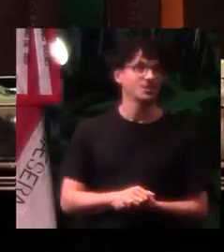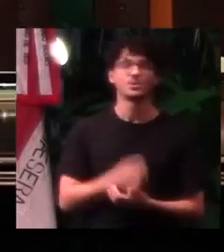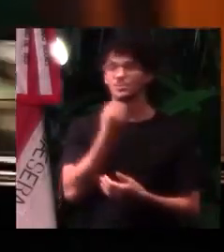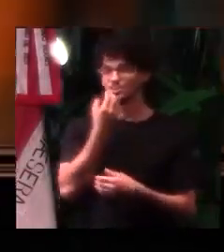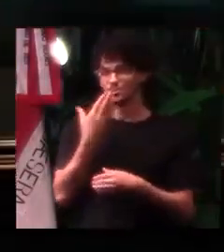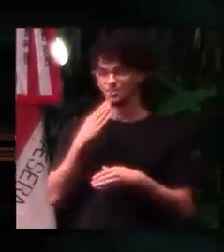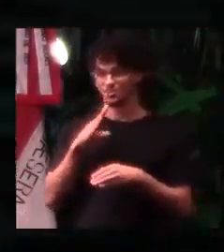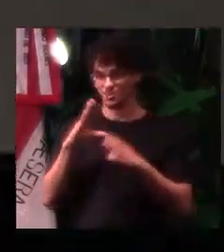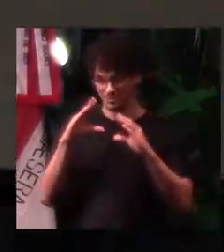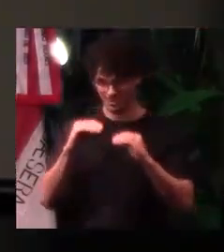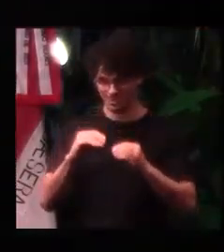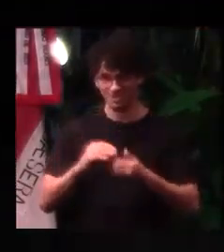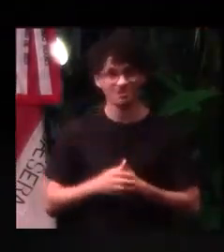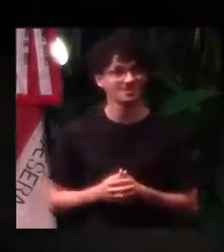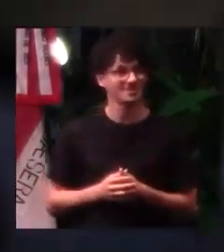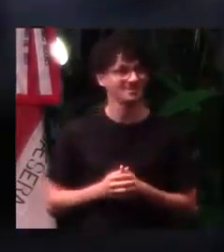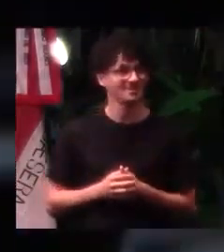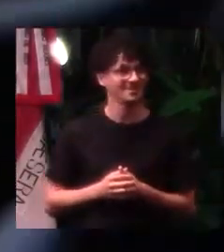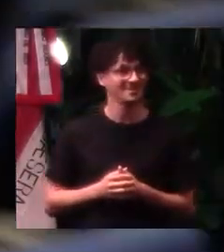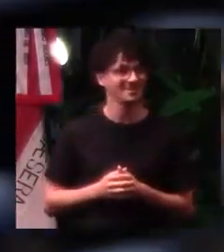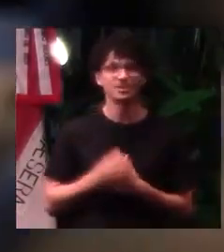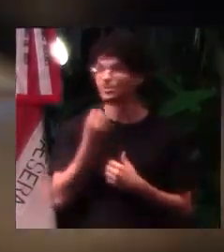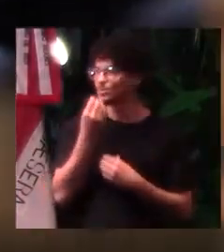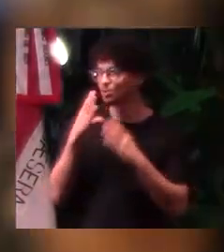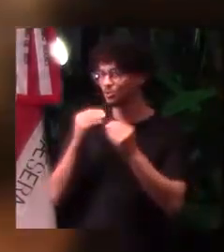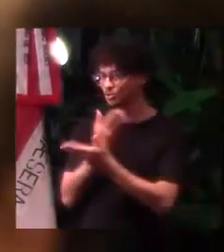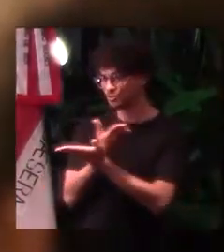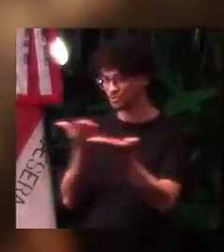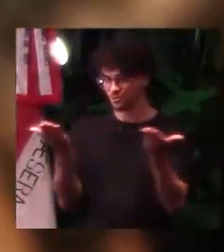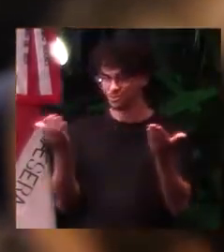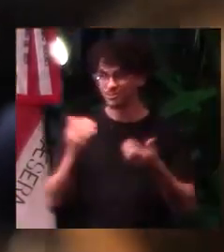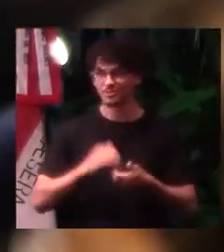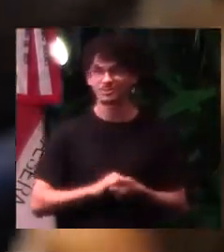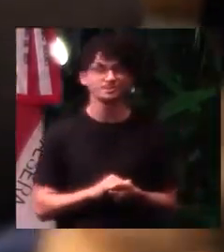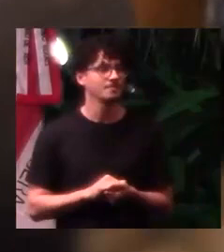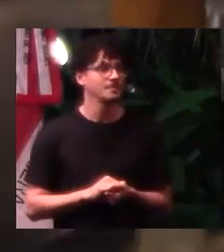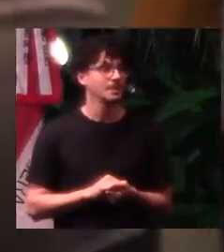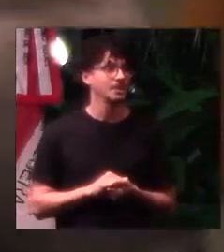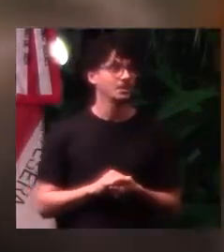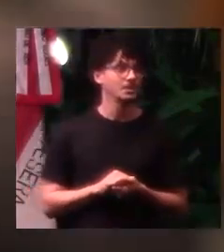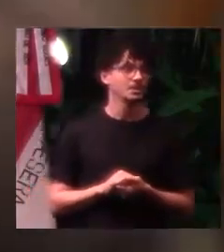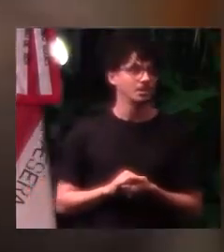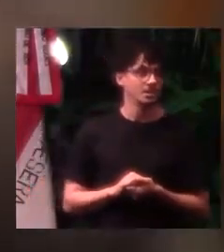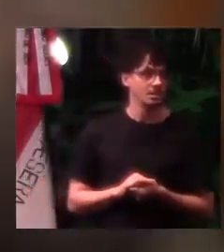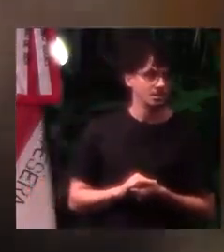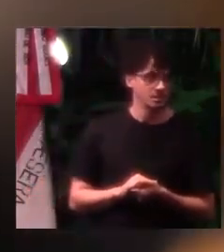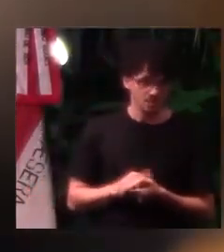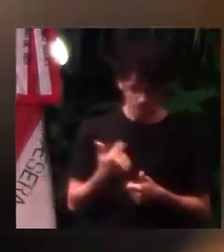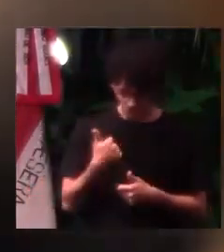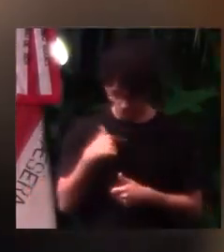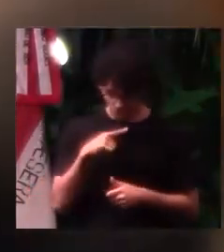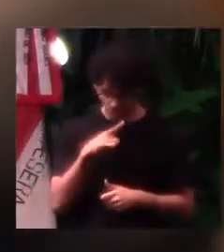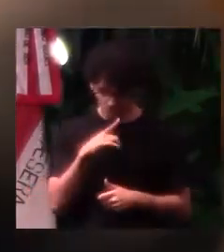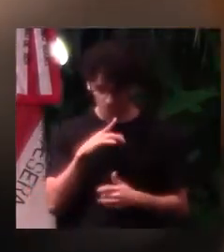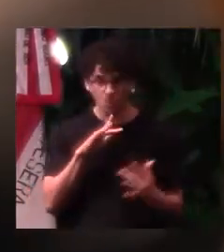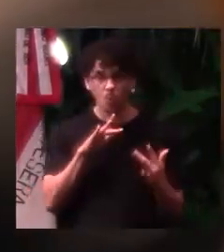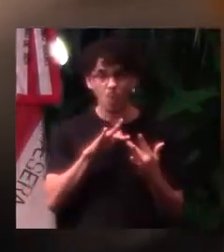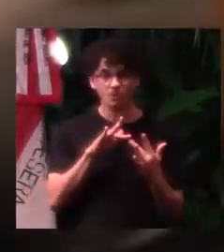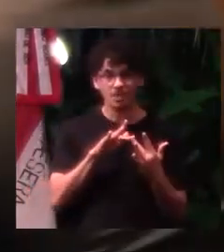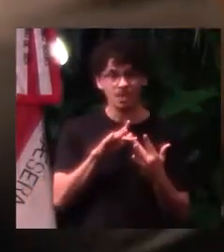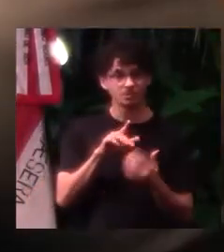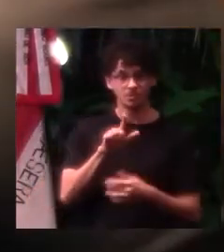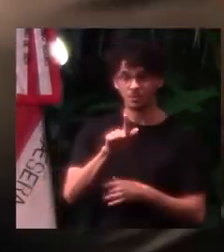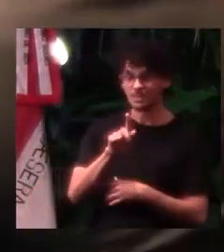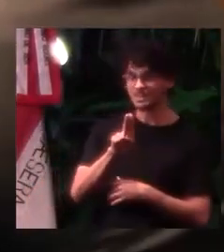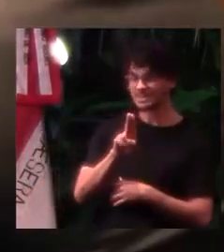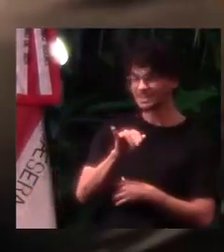Boa noite, desembargado. Boa noite a todos, né? Eu tive contato com o Guimarães